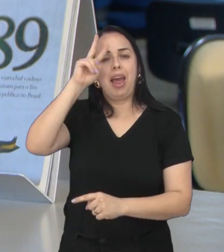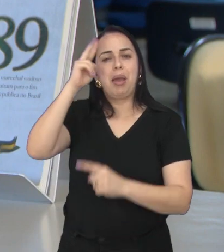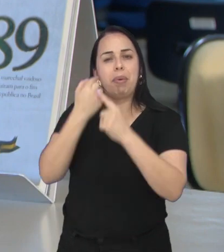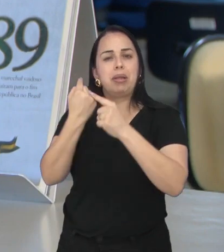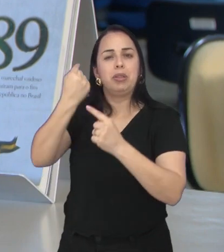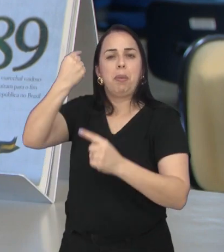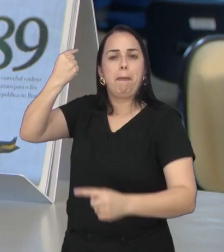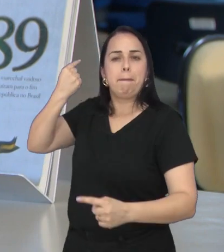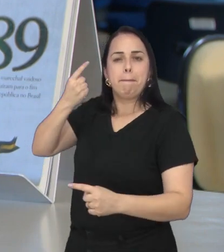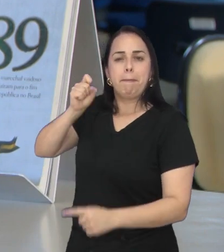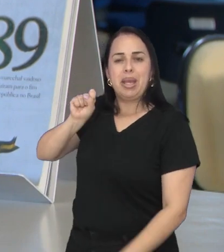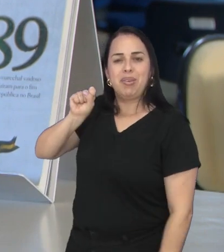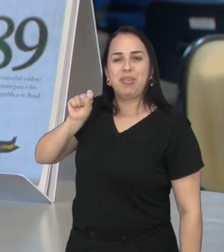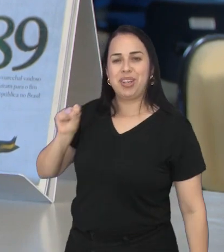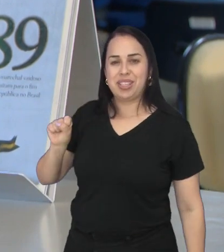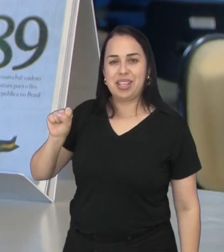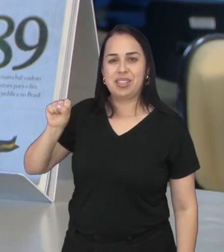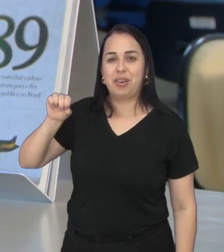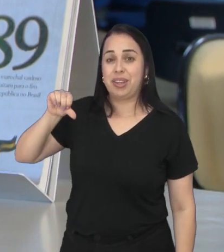para